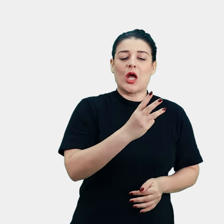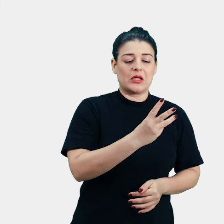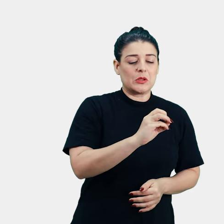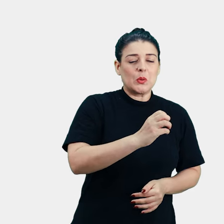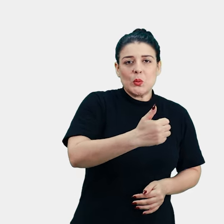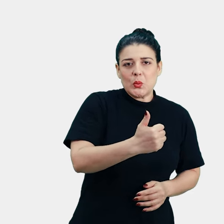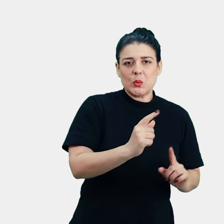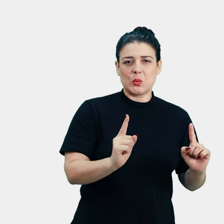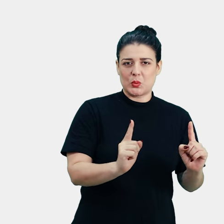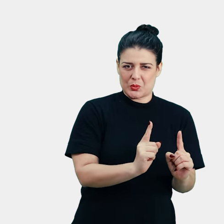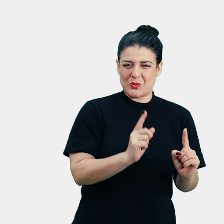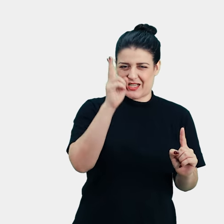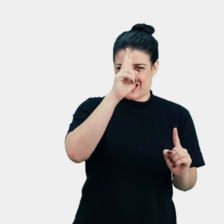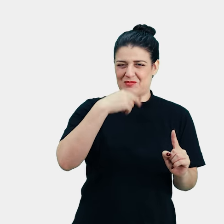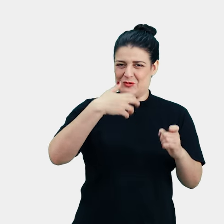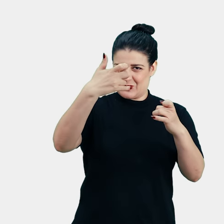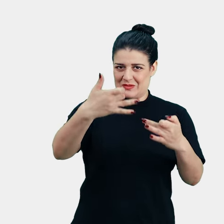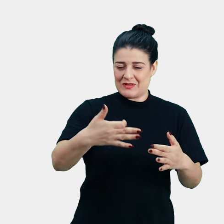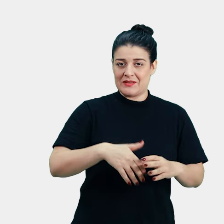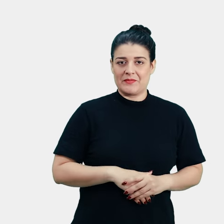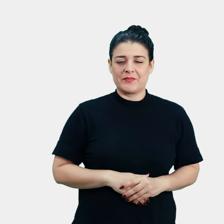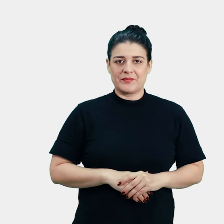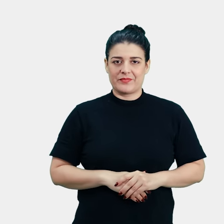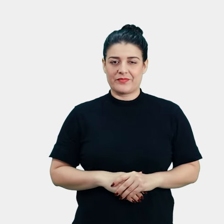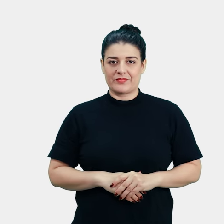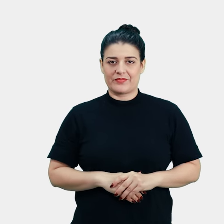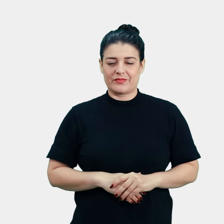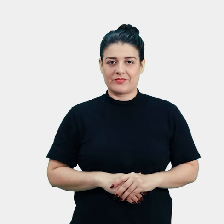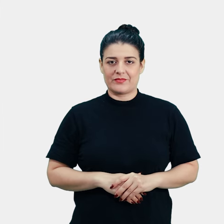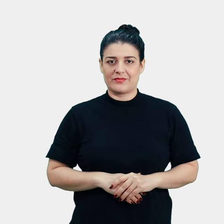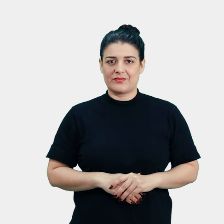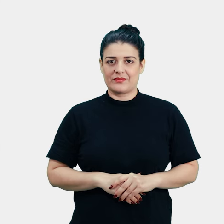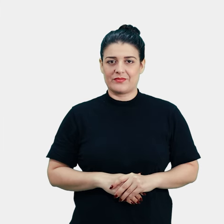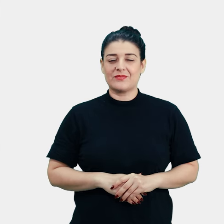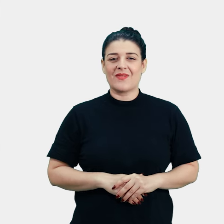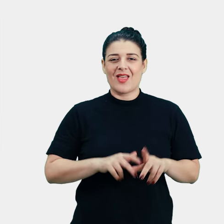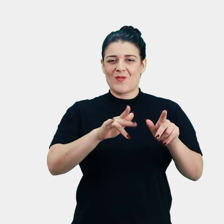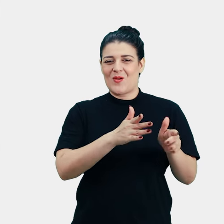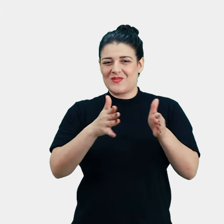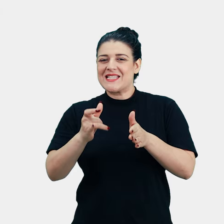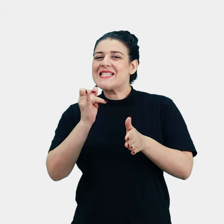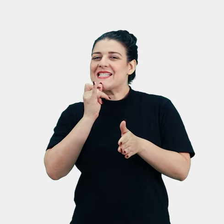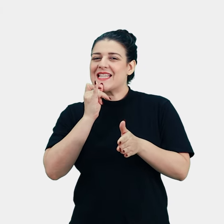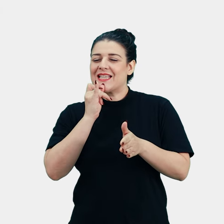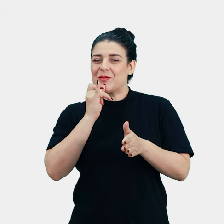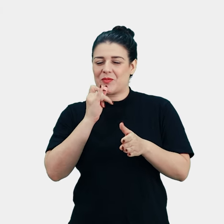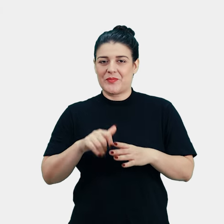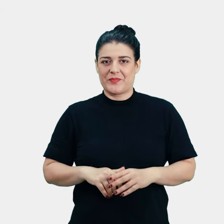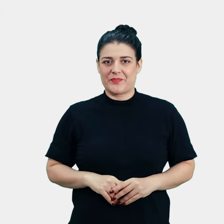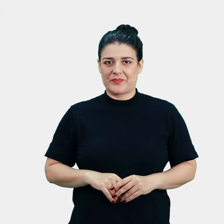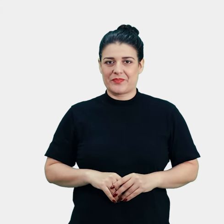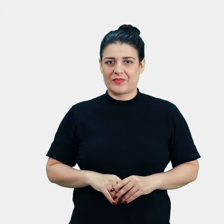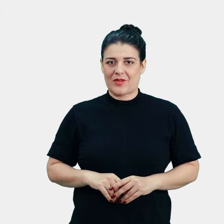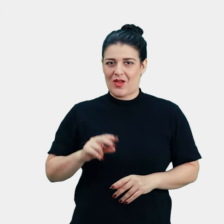301. Lembra que eu mencionei para vocês? Igual aqui nesse exemplo, aqui,